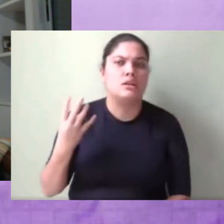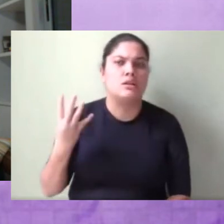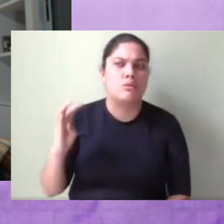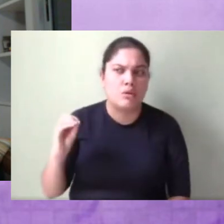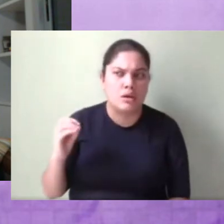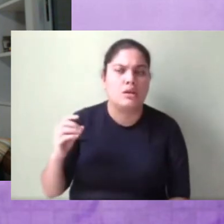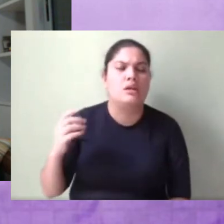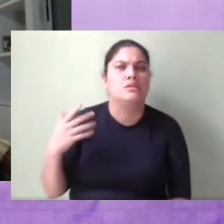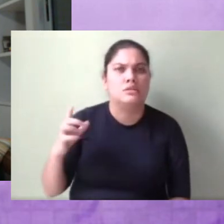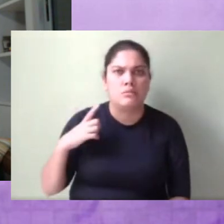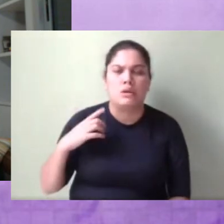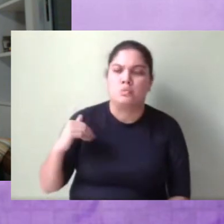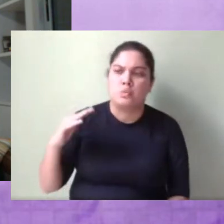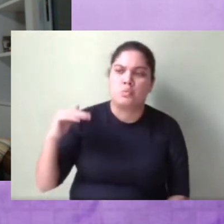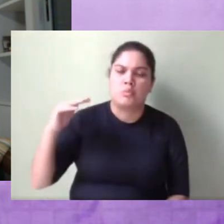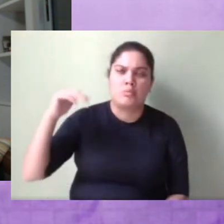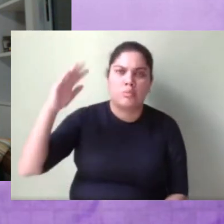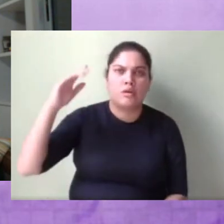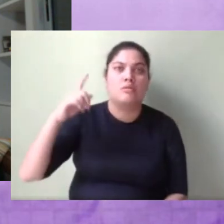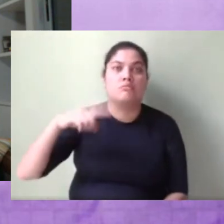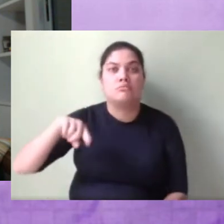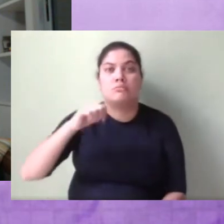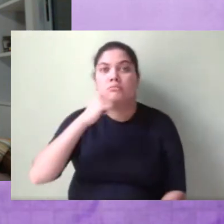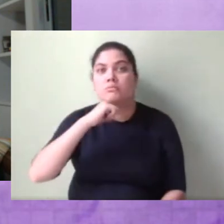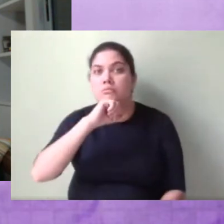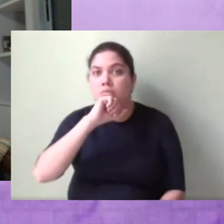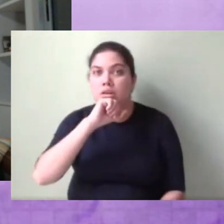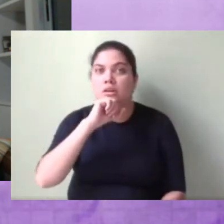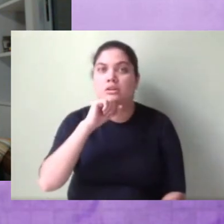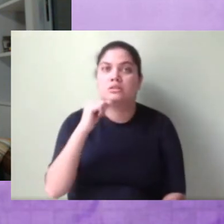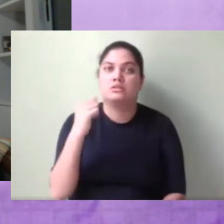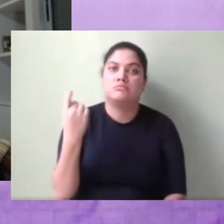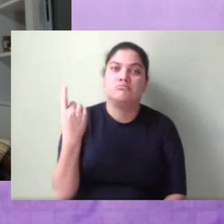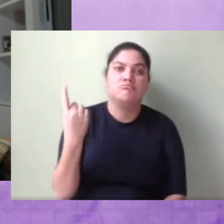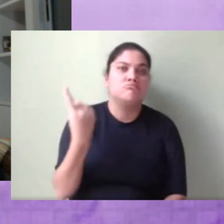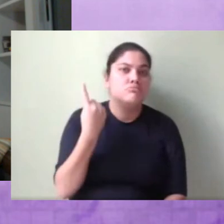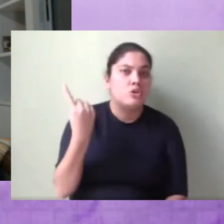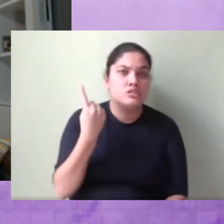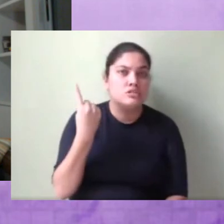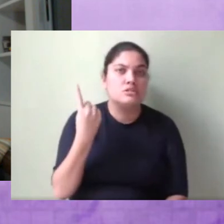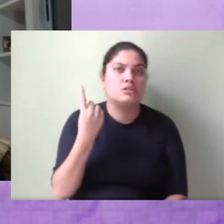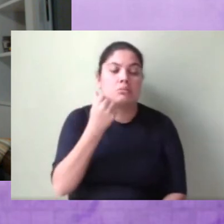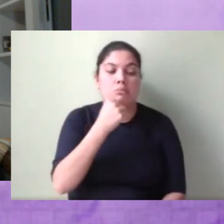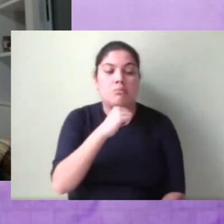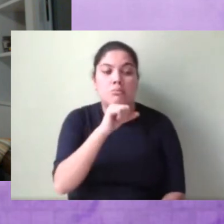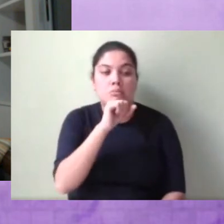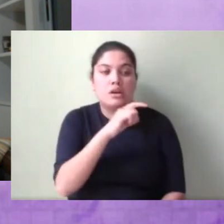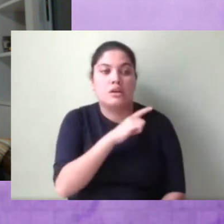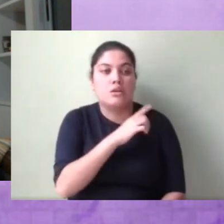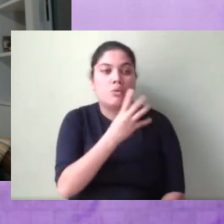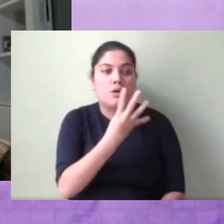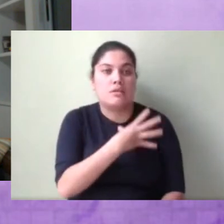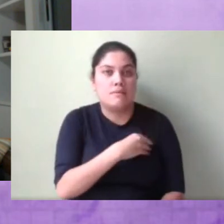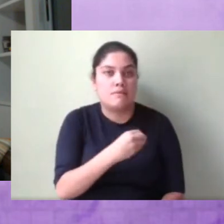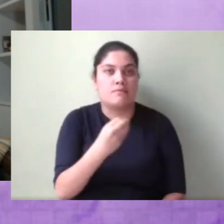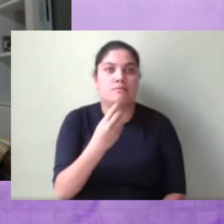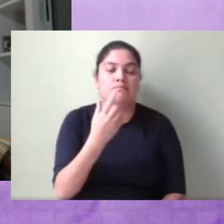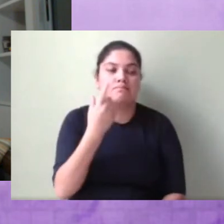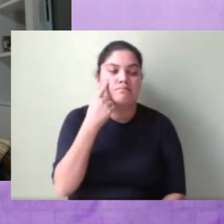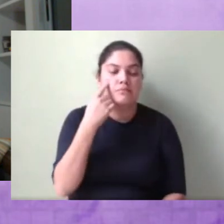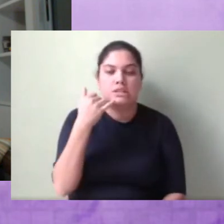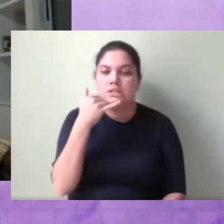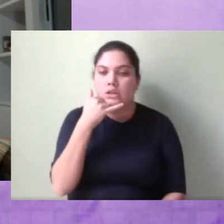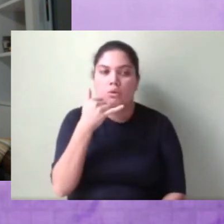o docente, para a professora. Então, assim, essa questão do programa de formar professores, eu acho que é muito importante,